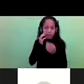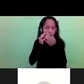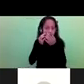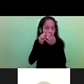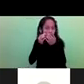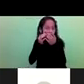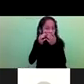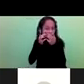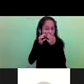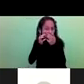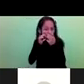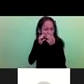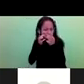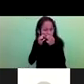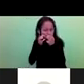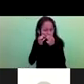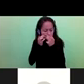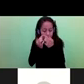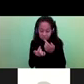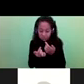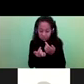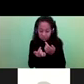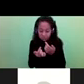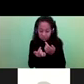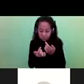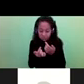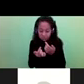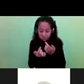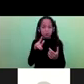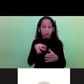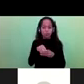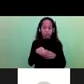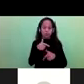Mas o que isso significa para os postos de trabalho?